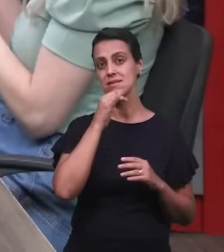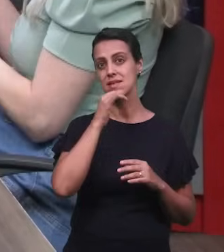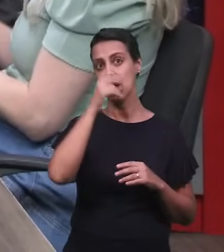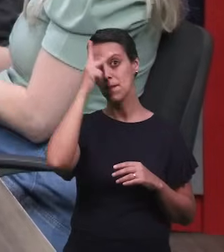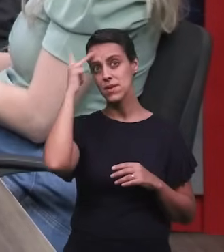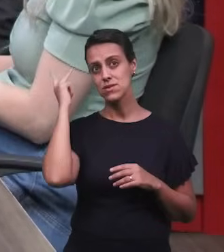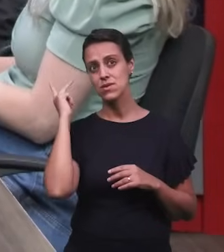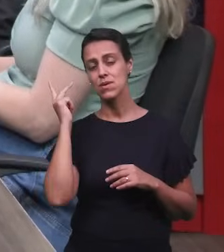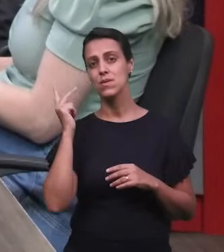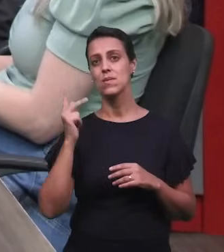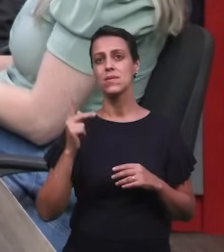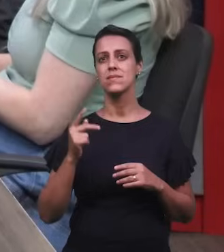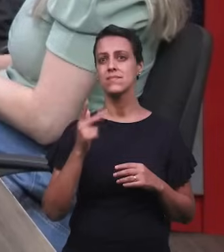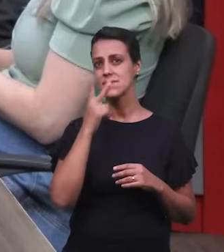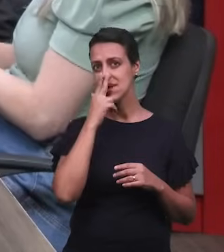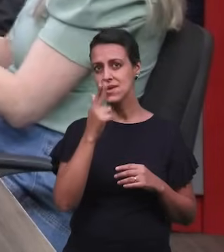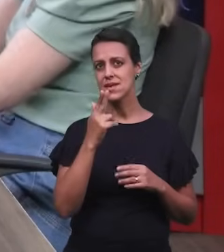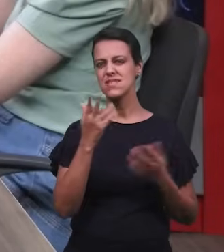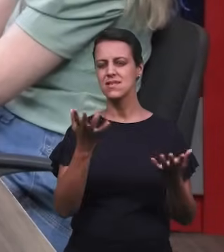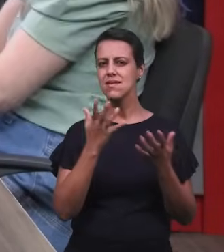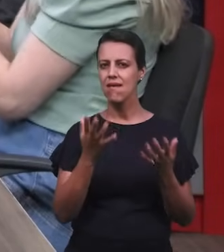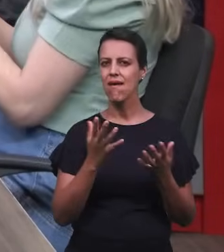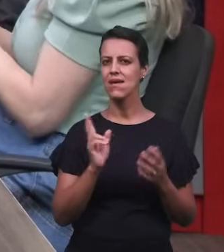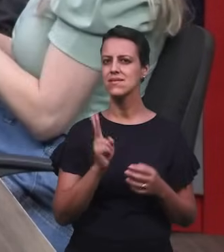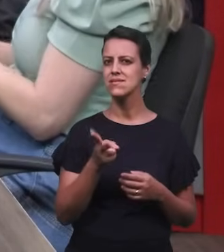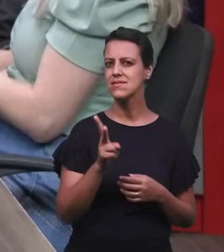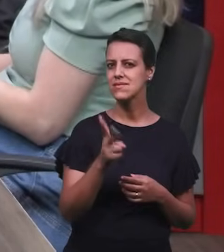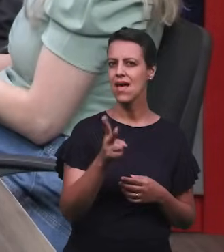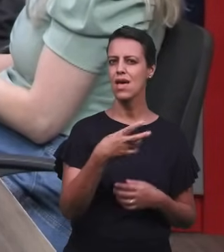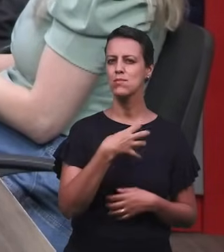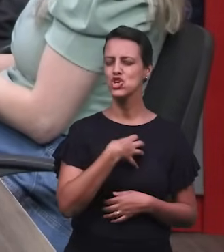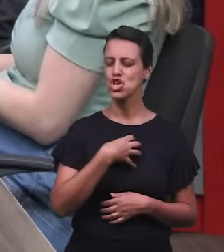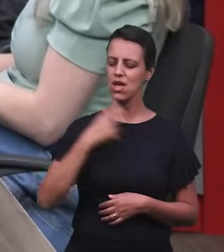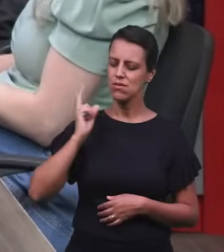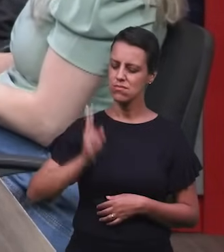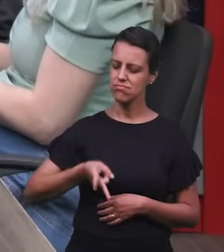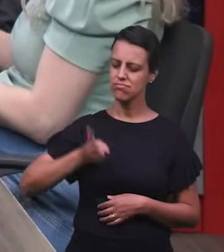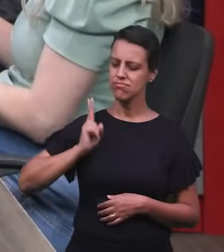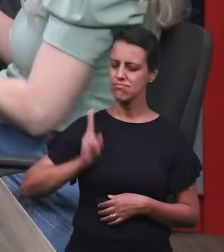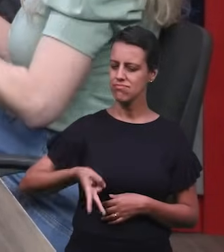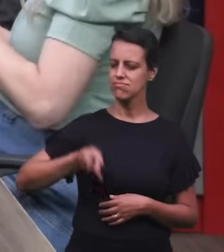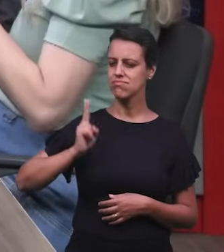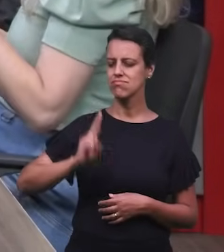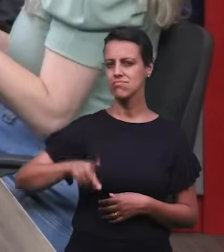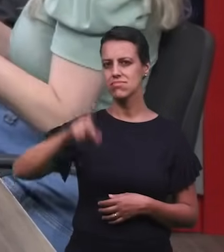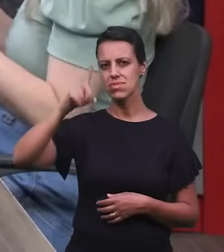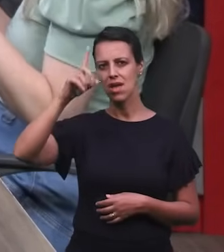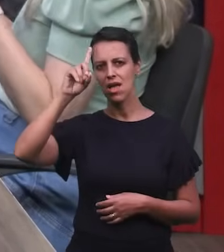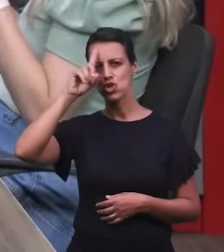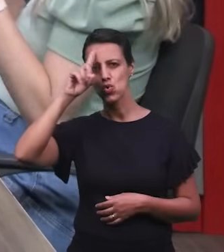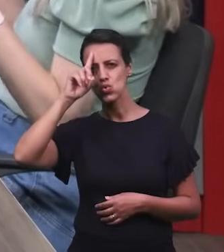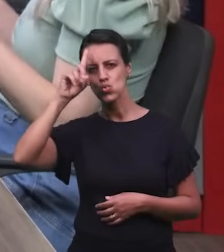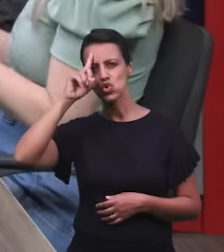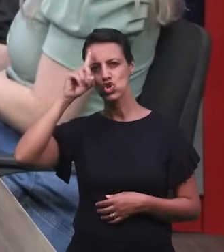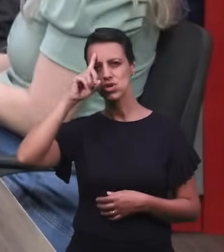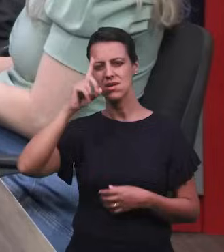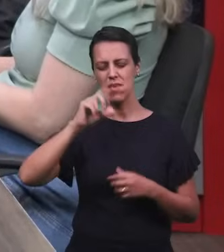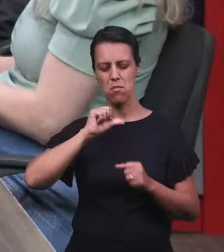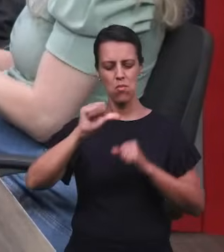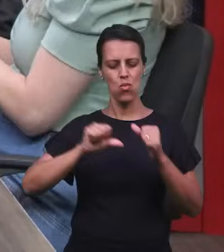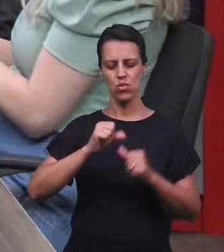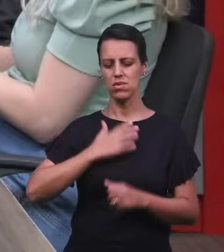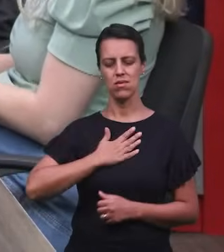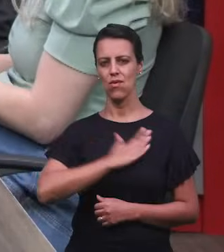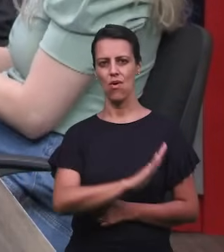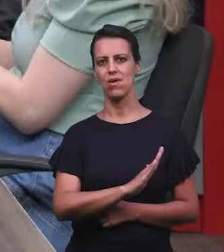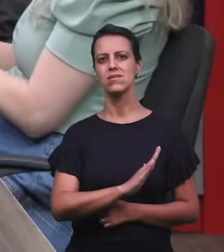que é o que a gente vai falar ainda, eles tendem a fazer os mesmos caminhos para ir trabalhar. Eles dificilmente fazem muitas mudanças na vida.